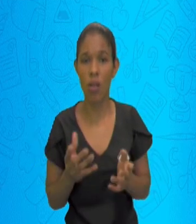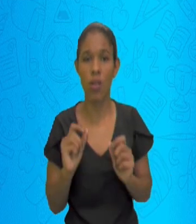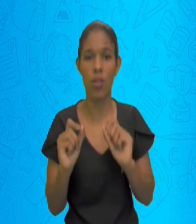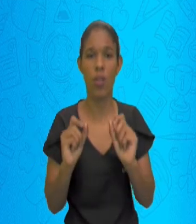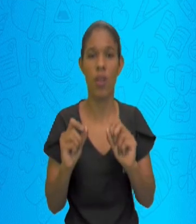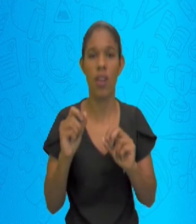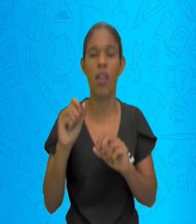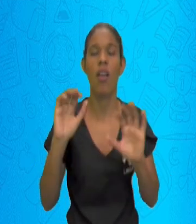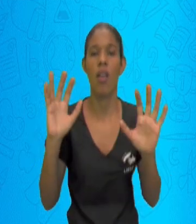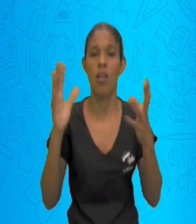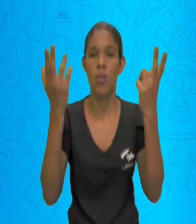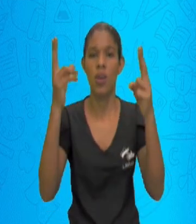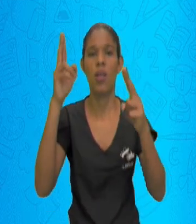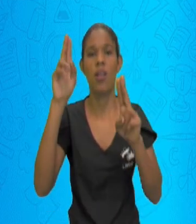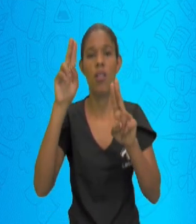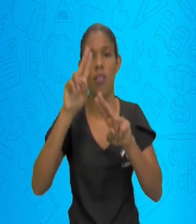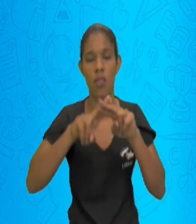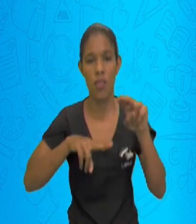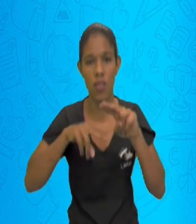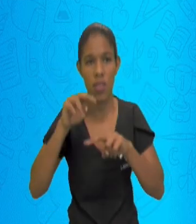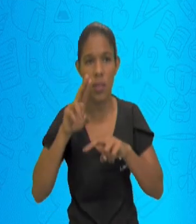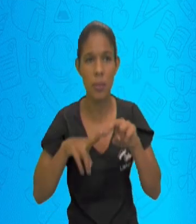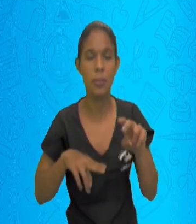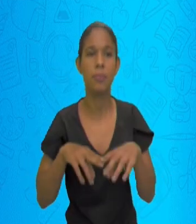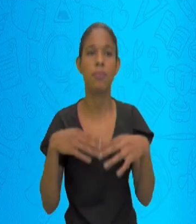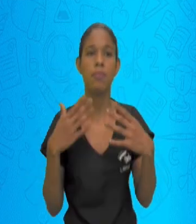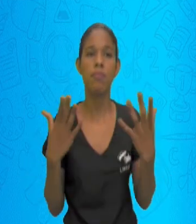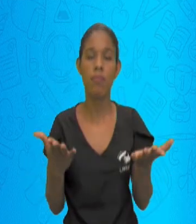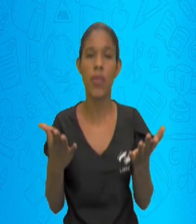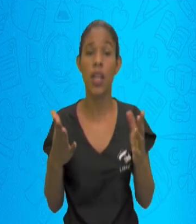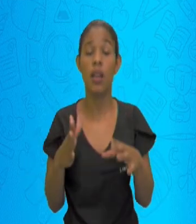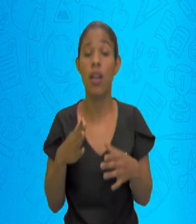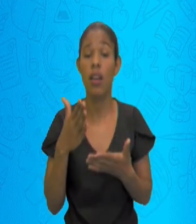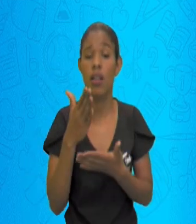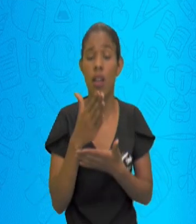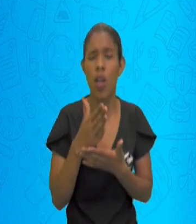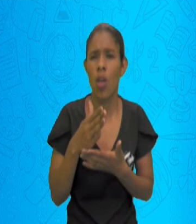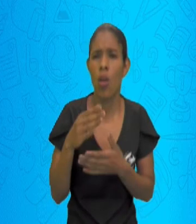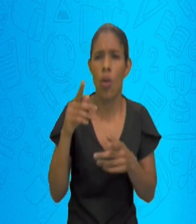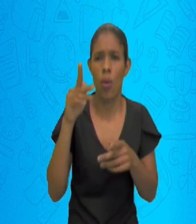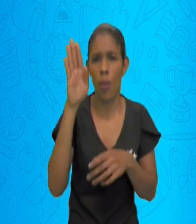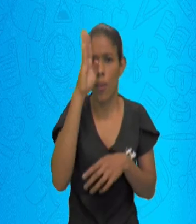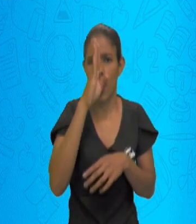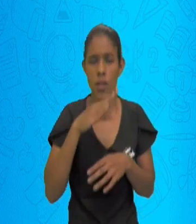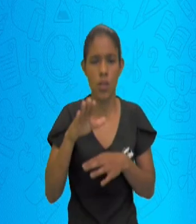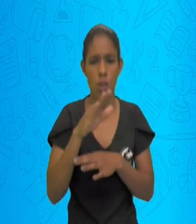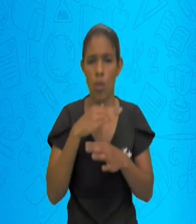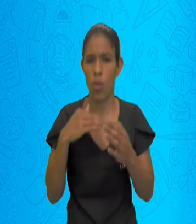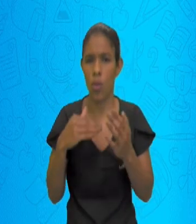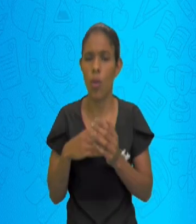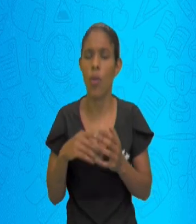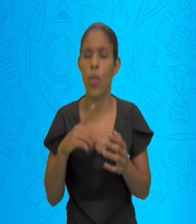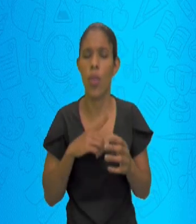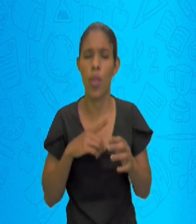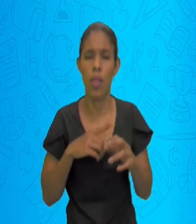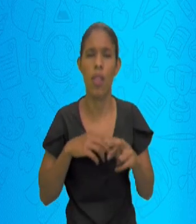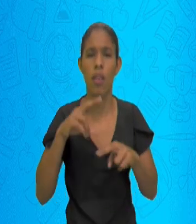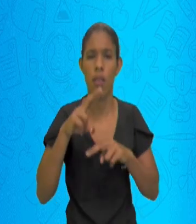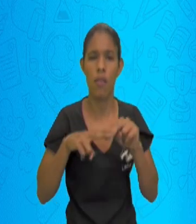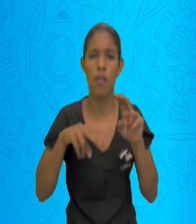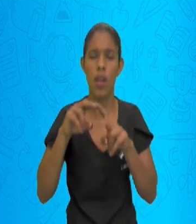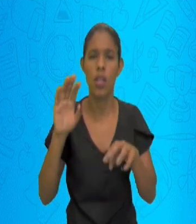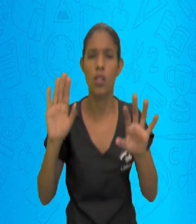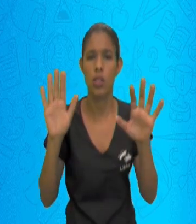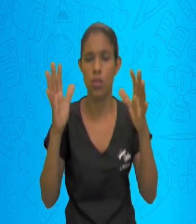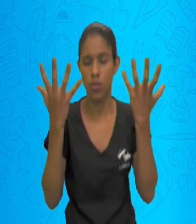em todo o canto do país, mas podem ser divididas em 2 tipos distintos. Aquelas que acontecem na região Nordeste e aquelas que acontecem no